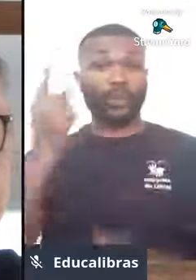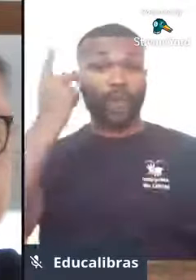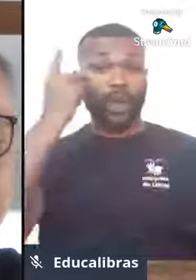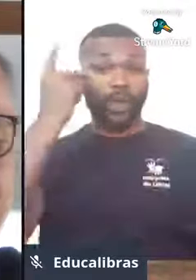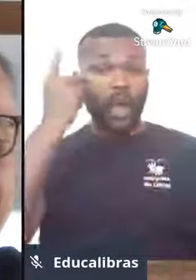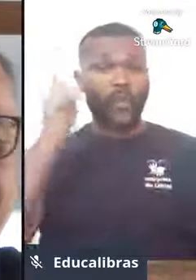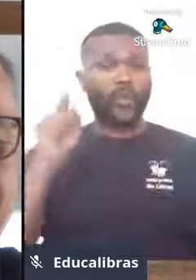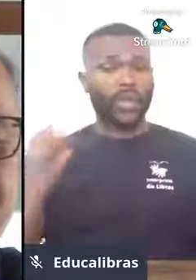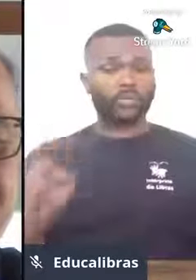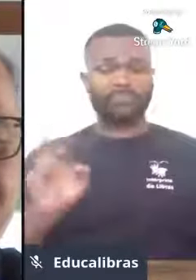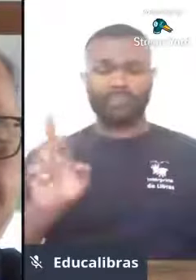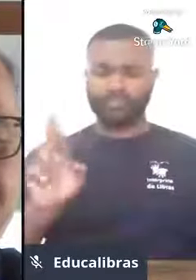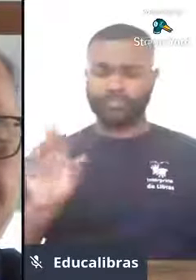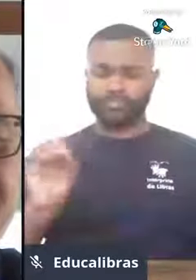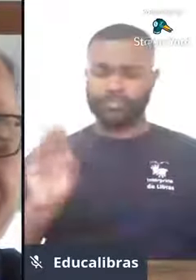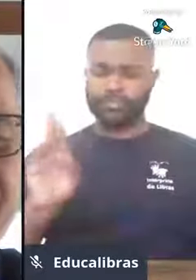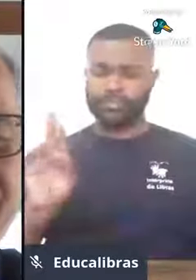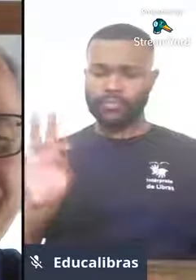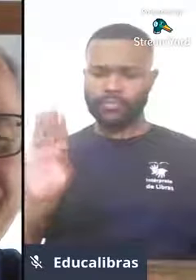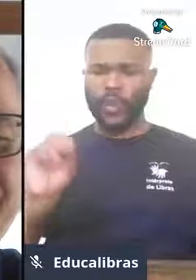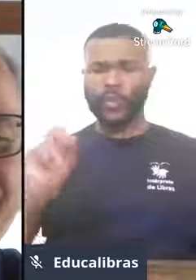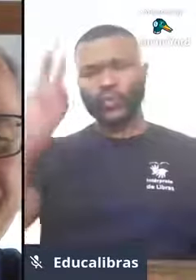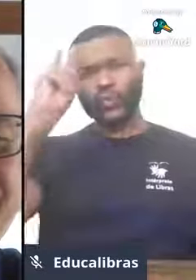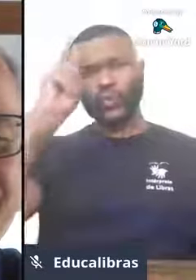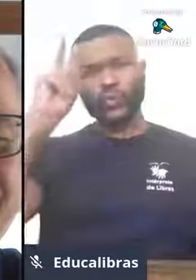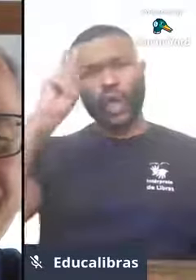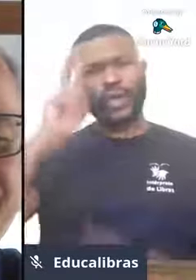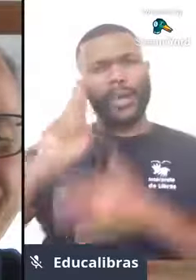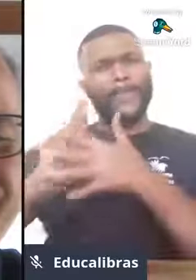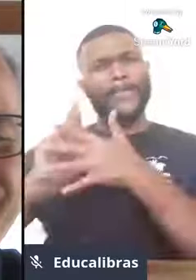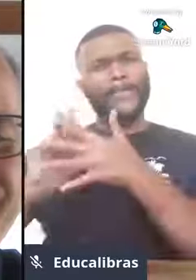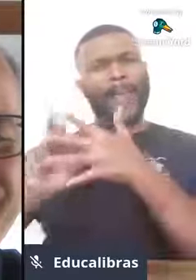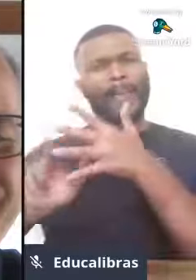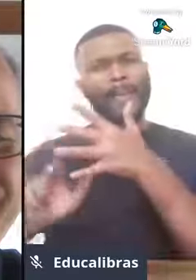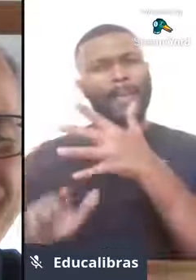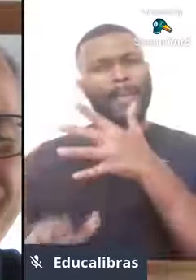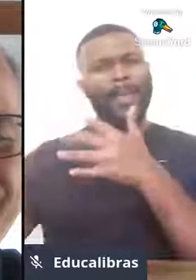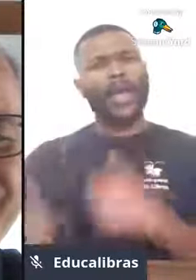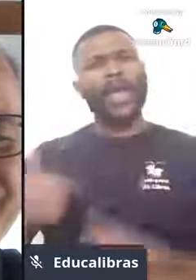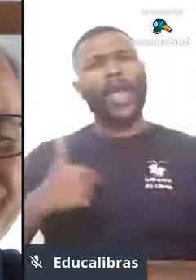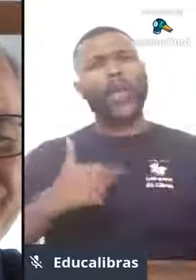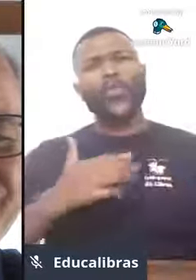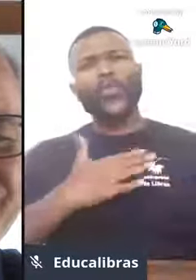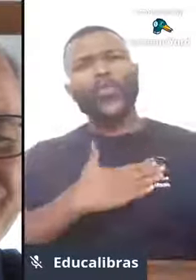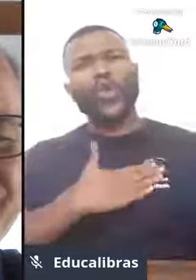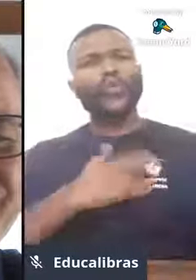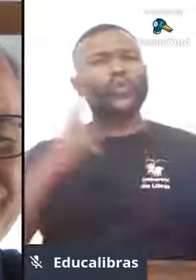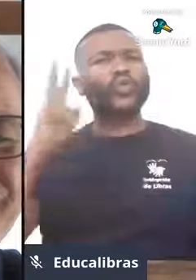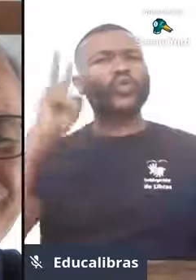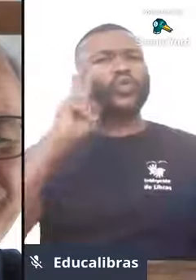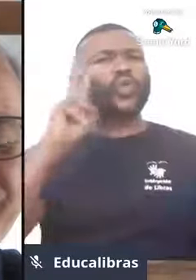história, né, tem 1000 histórias, mas uma das que eu gosto dele é a história da criação